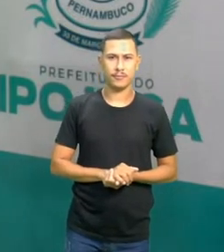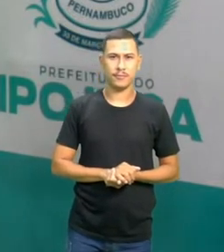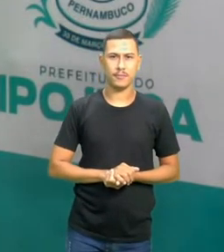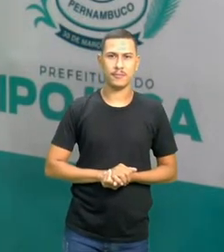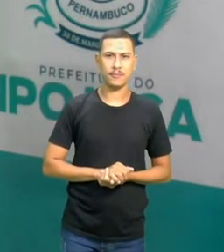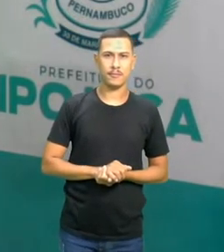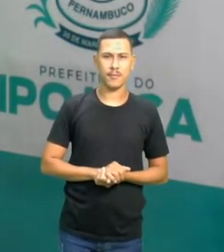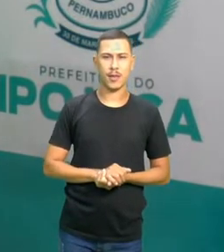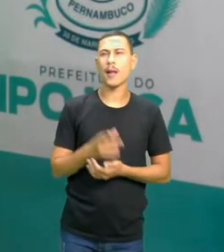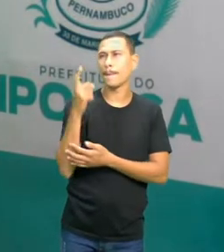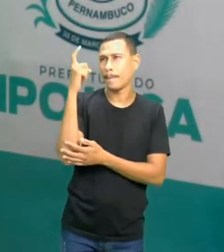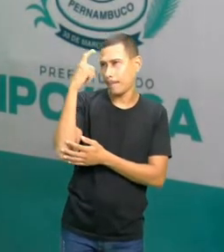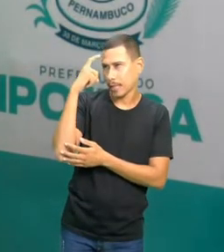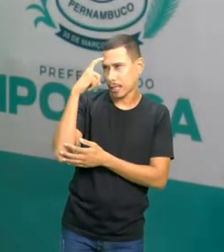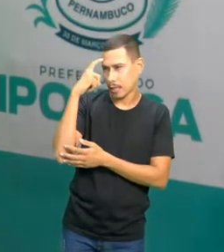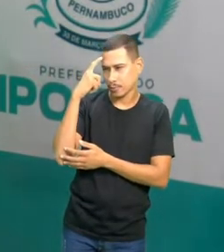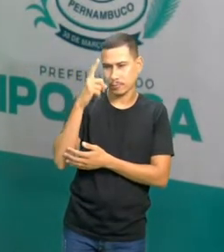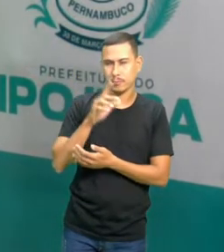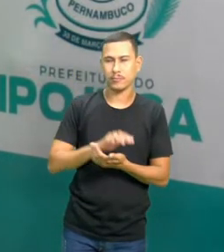Vamos pensar.